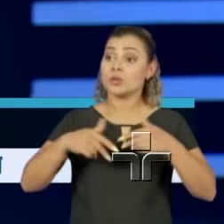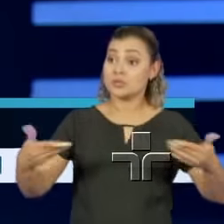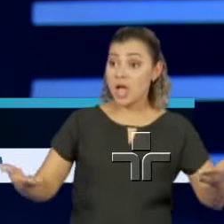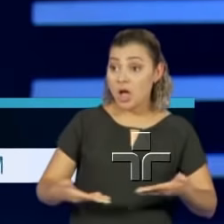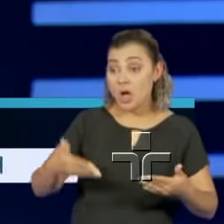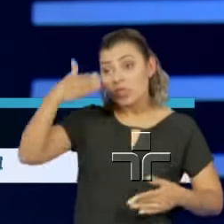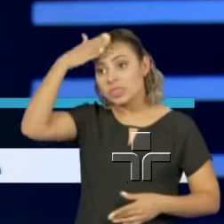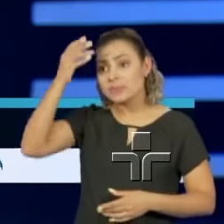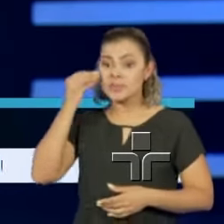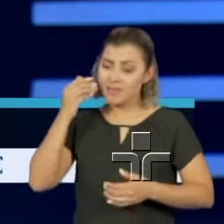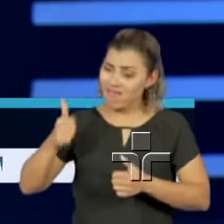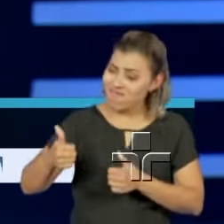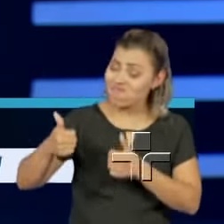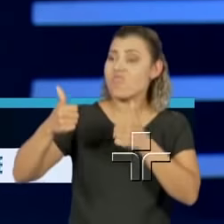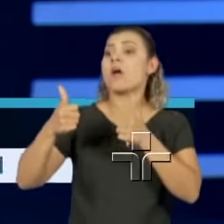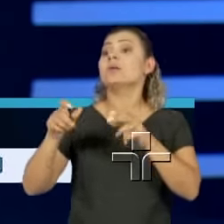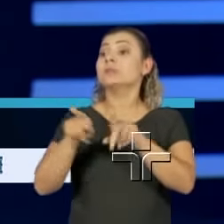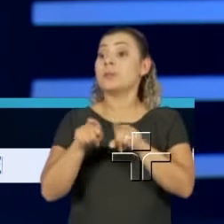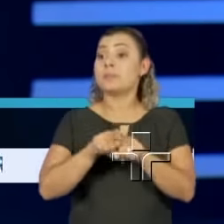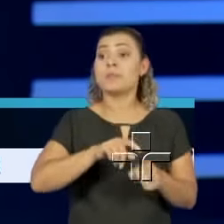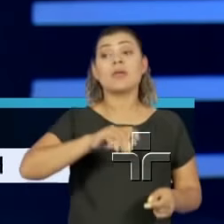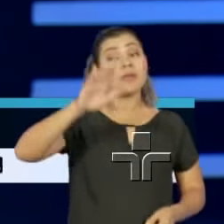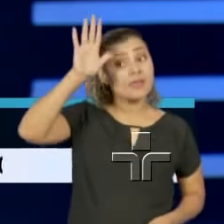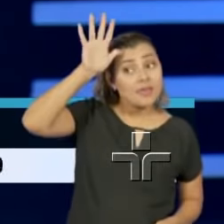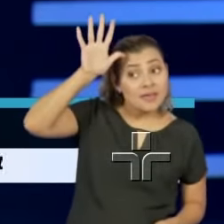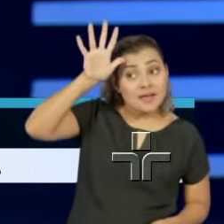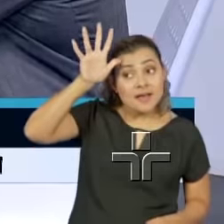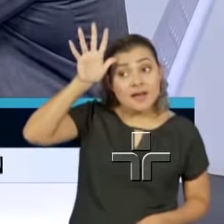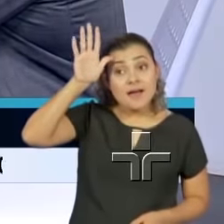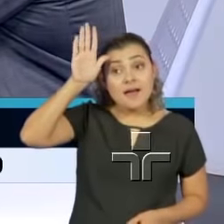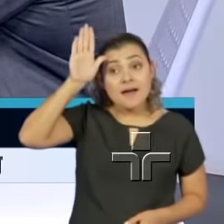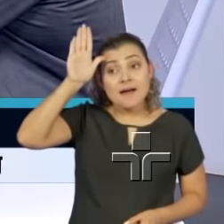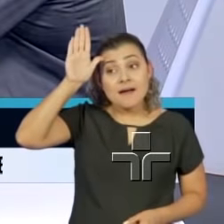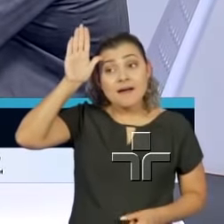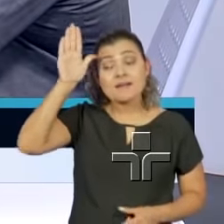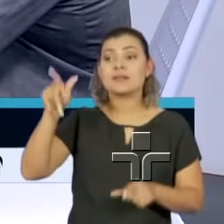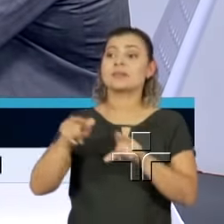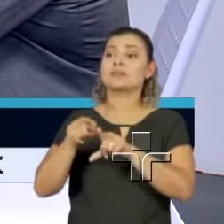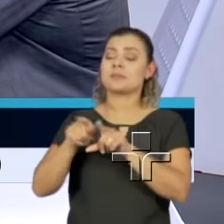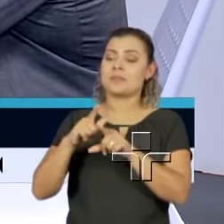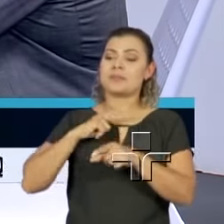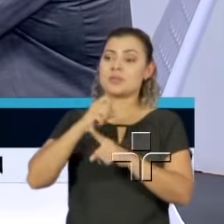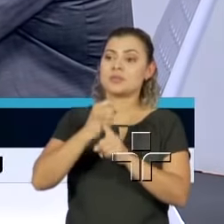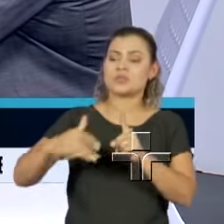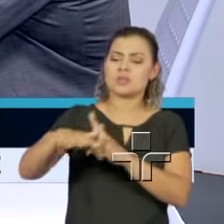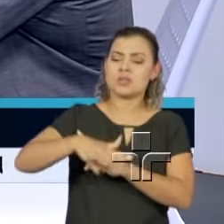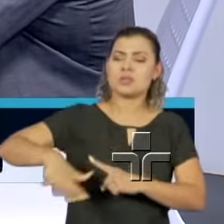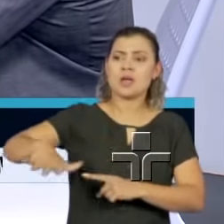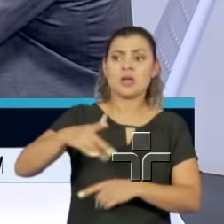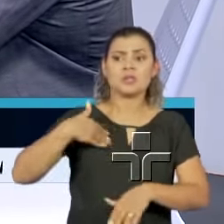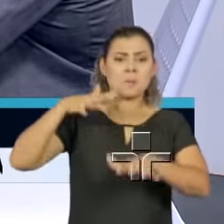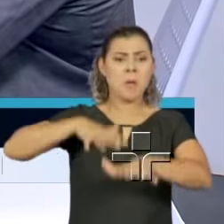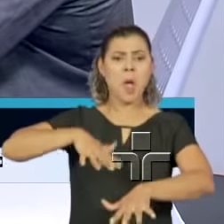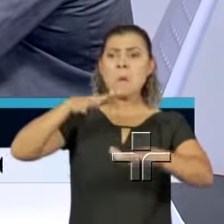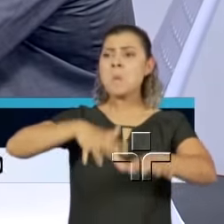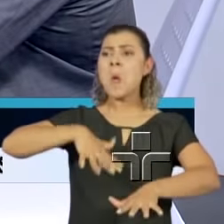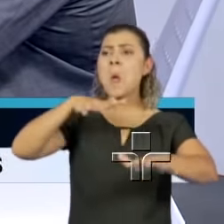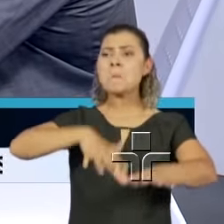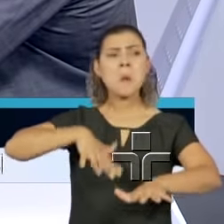o próprio Iraque para dentro e para fora, com insurgência, inclusive, da sociedade que está nas ruas marchando